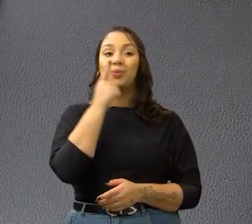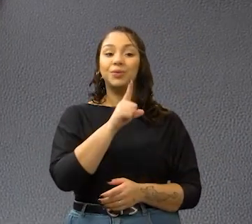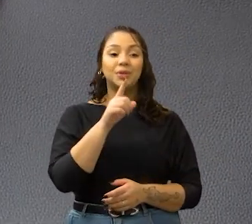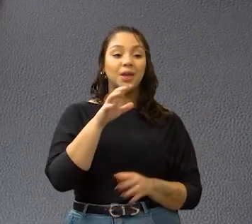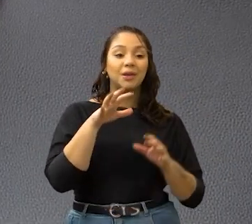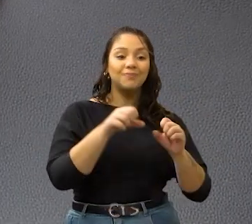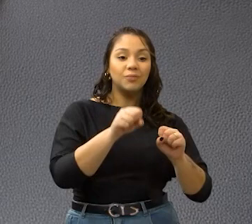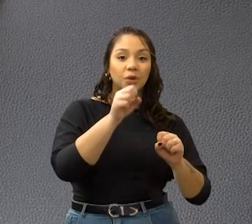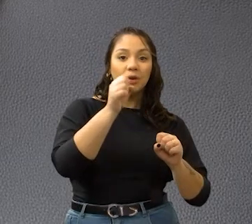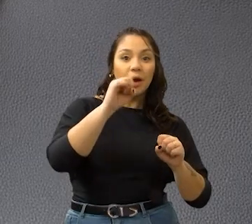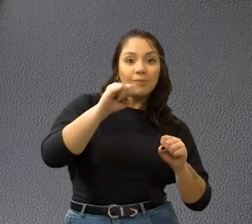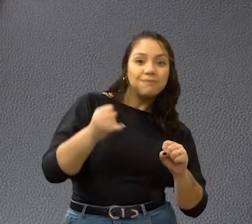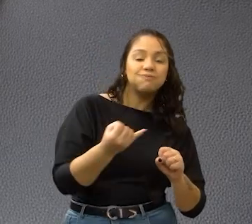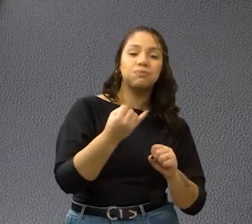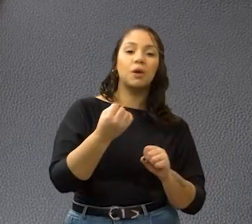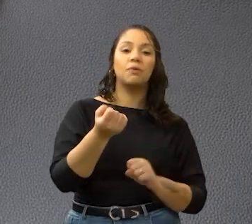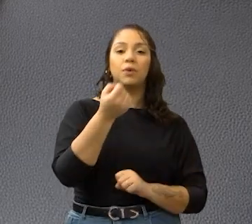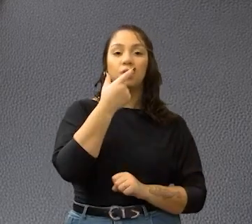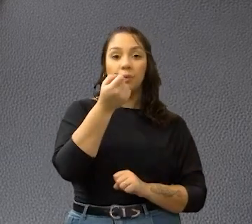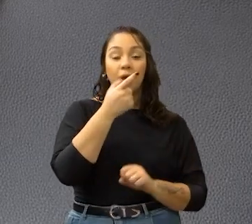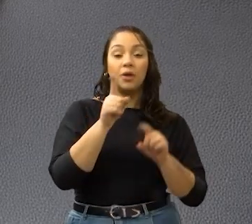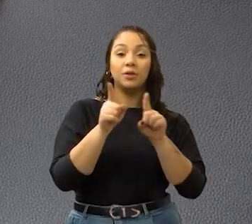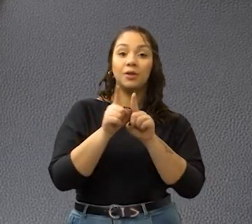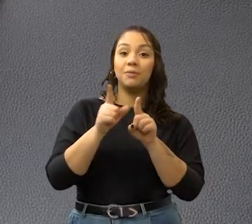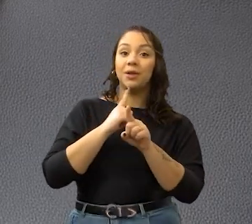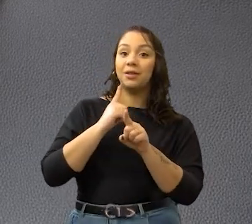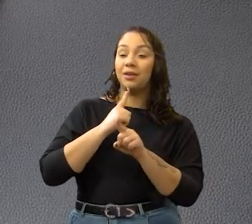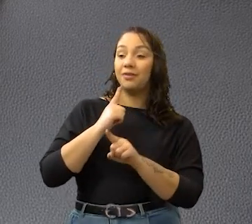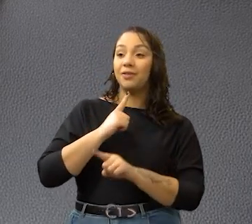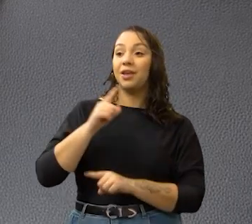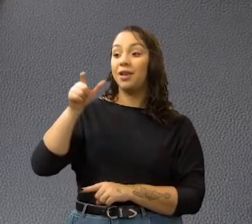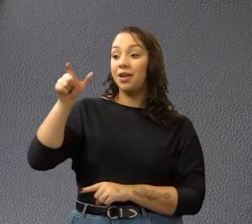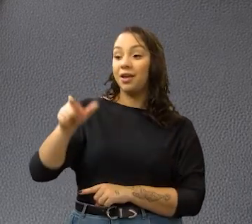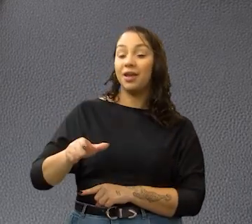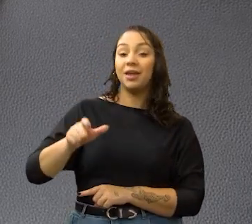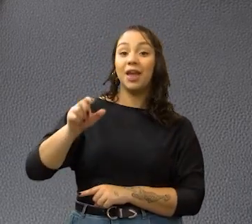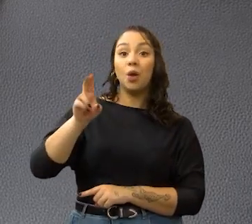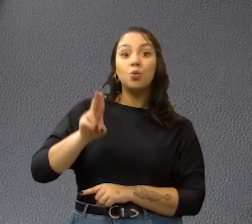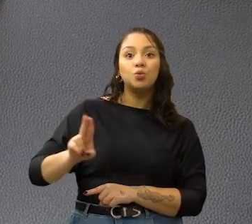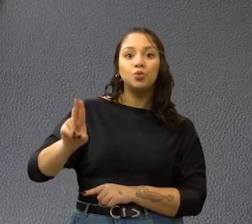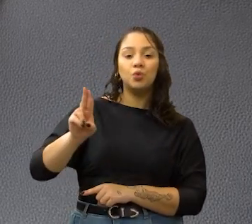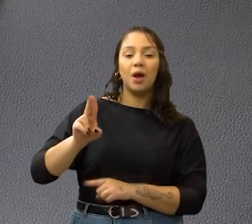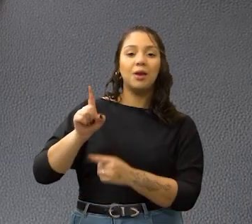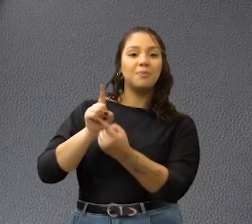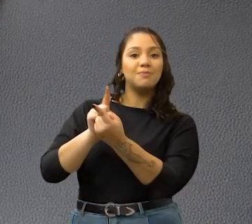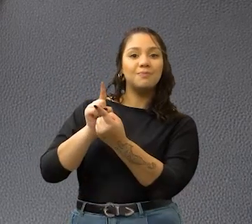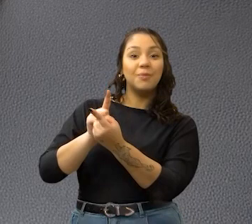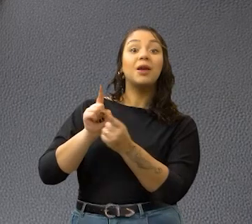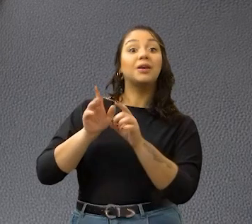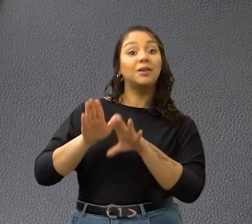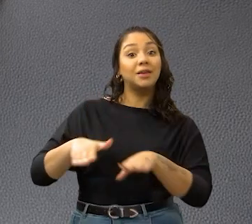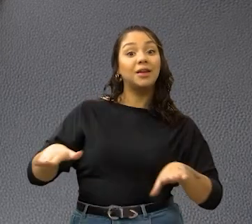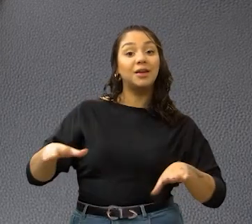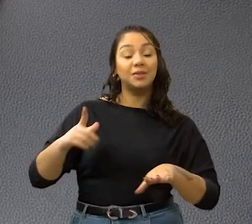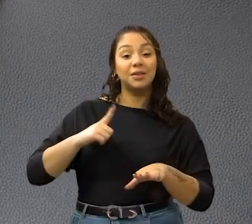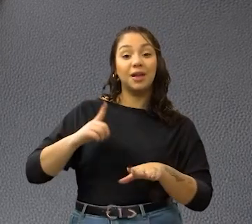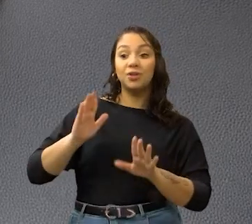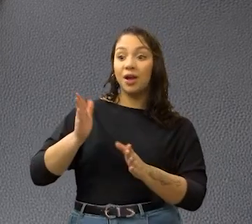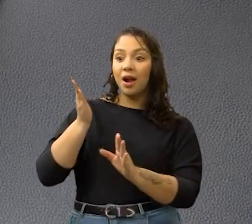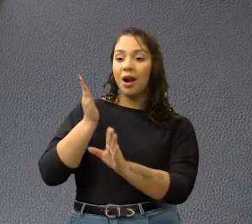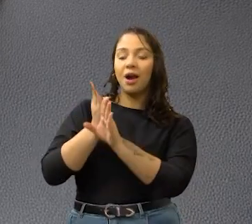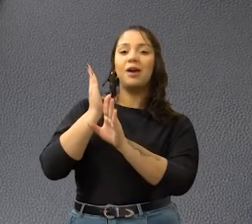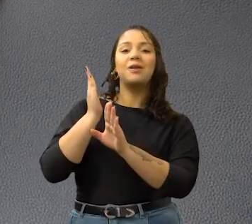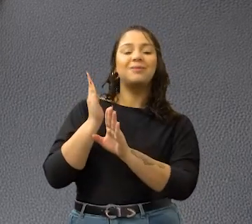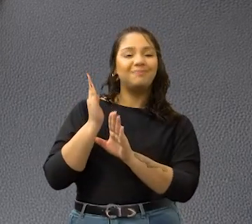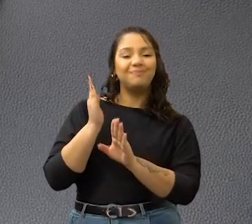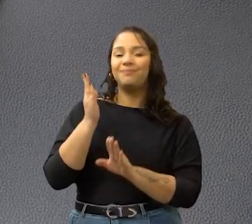isso enquanto um medicamento. A gente trouxe pacientes, que eu acho que foi uma das partes mais emocionantes, de até mesmo crianças que tinham um